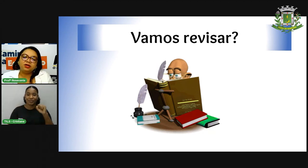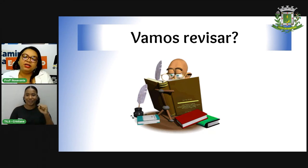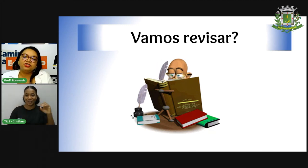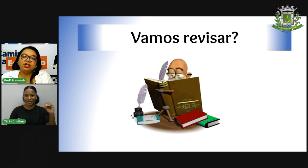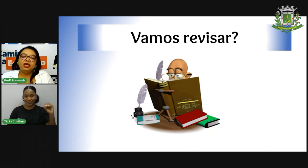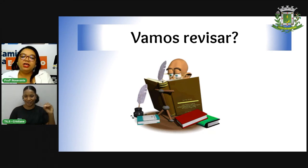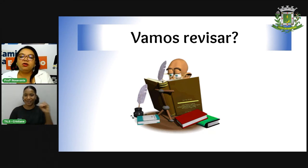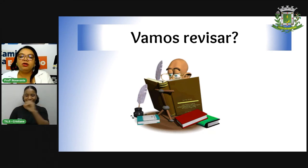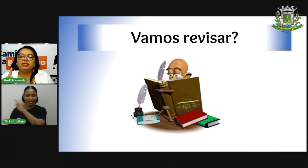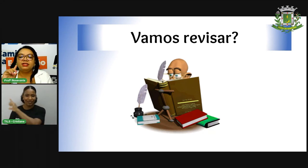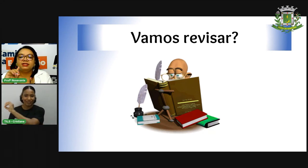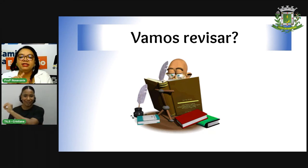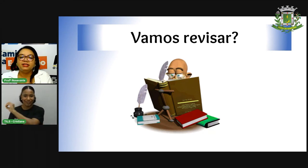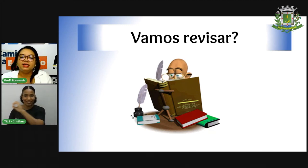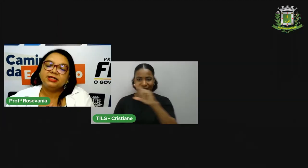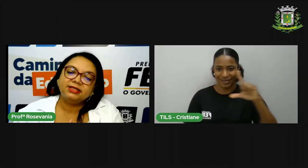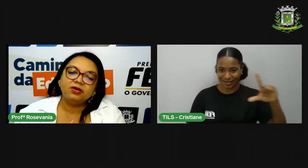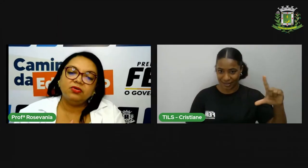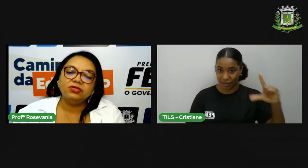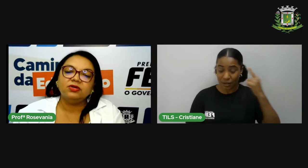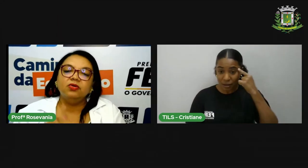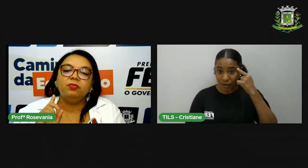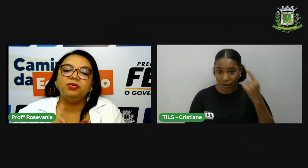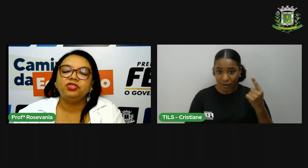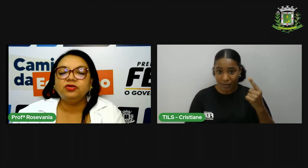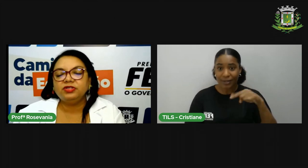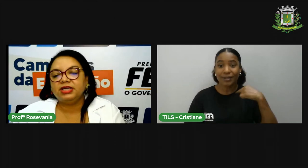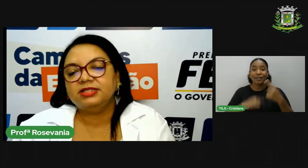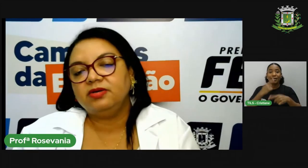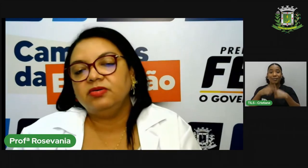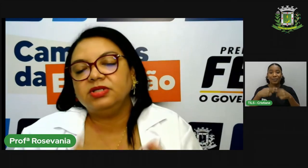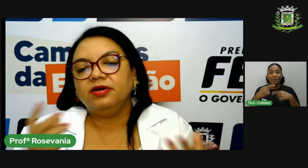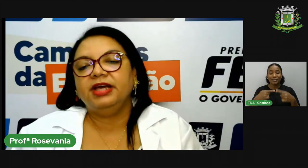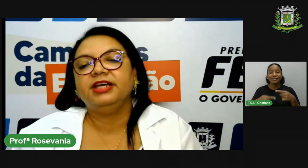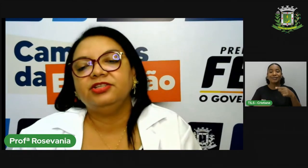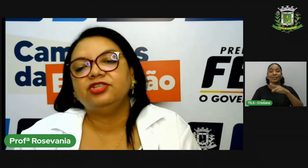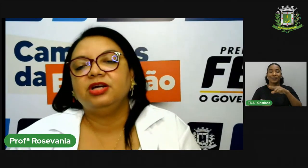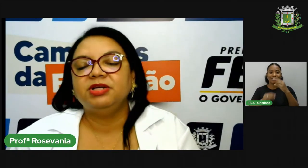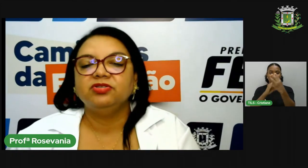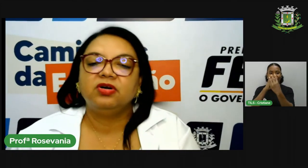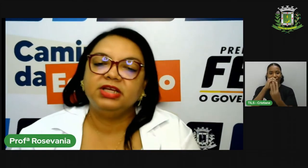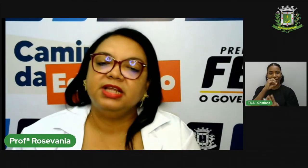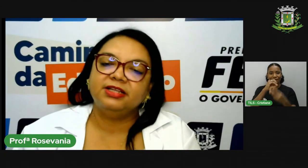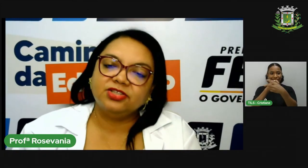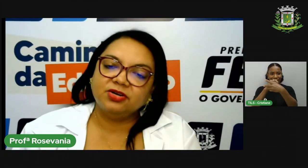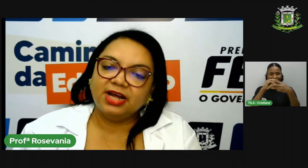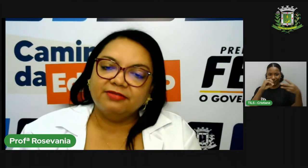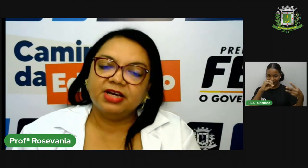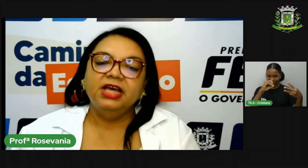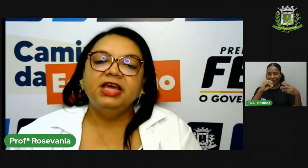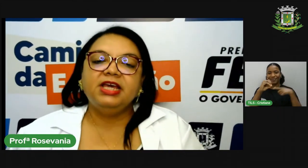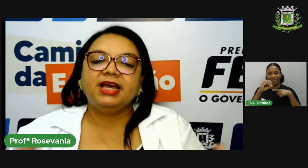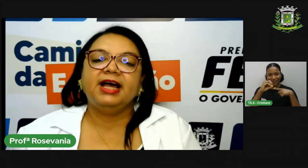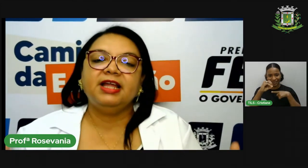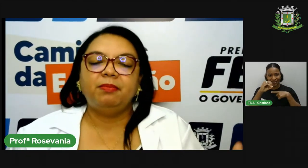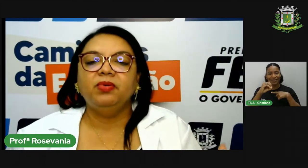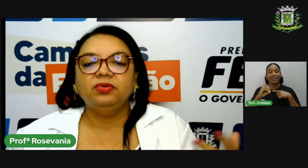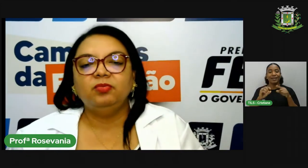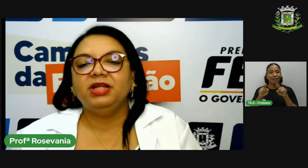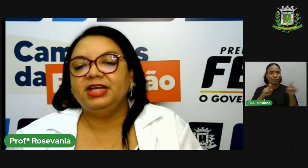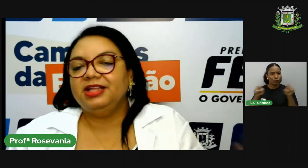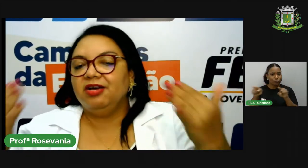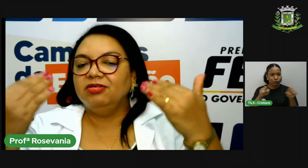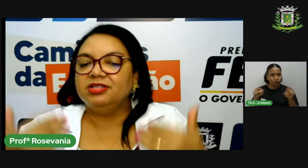graus oeste. E quando essas linhas elas se cruzam, o pontinho onde elas se cruzam é que a gente chama de coordenada geográfica. E cada